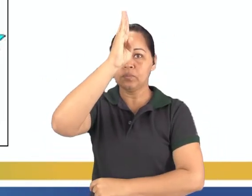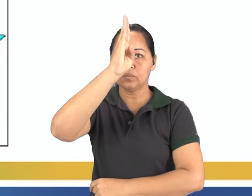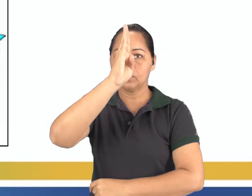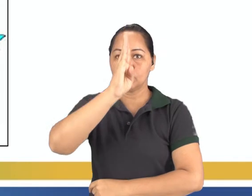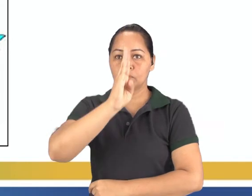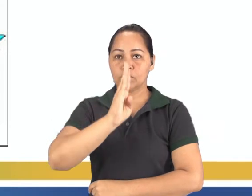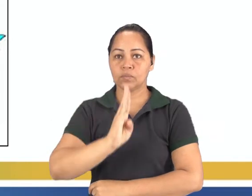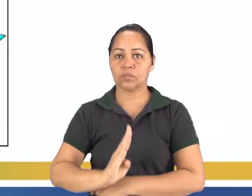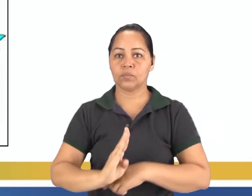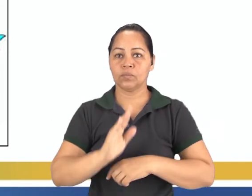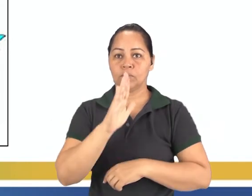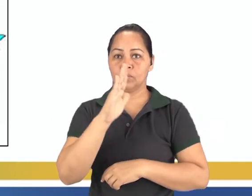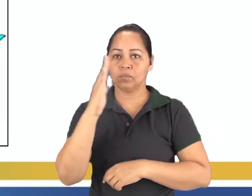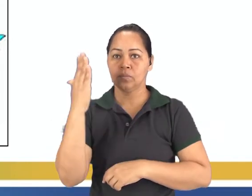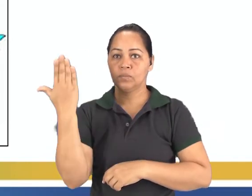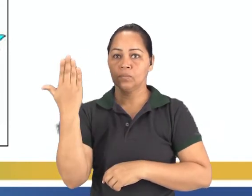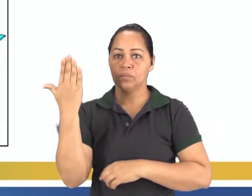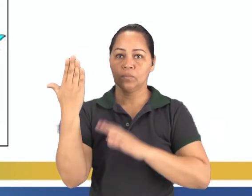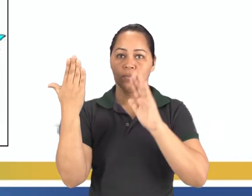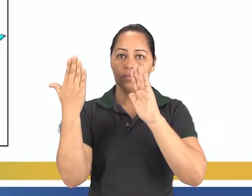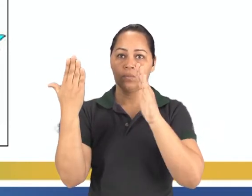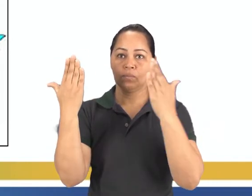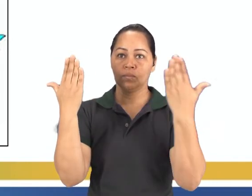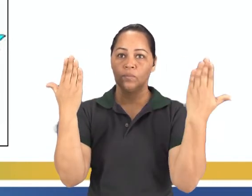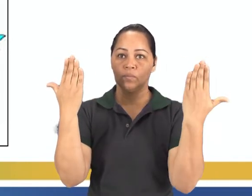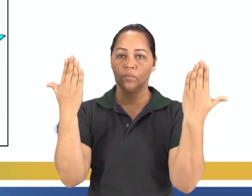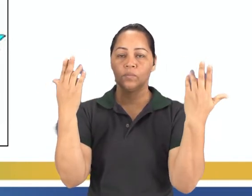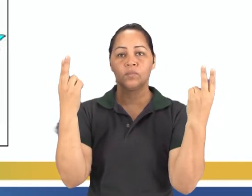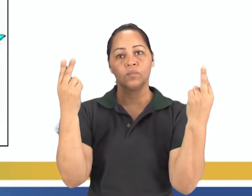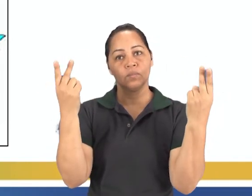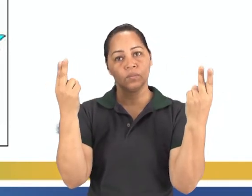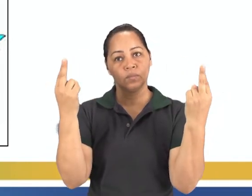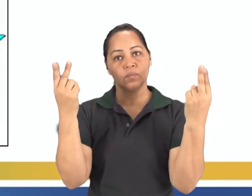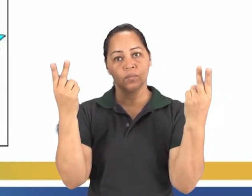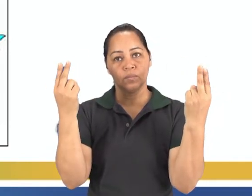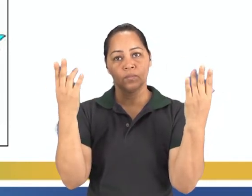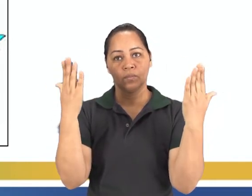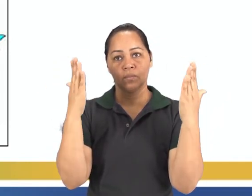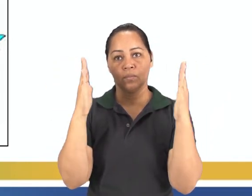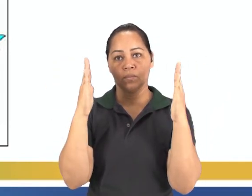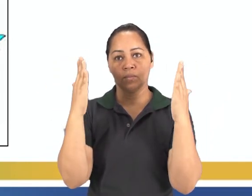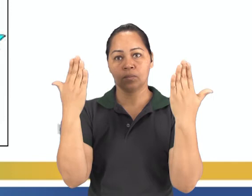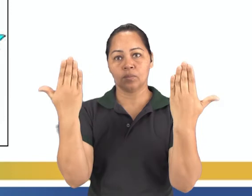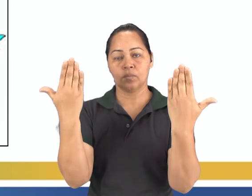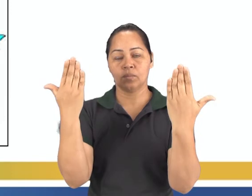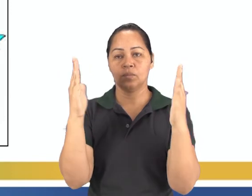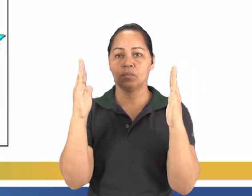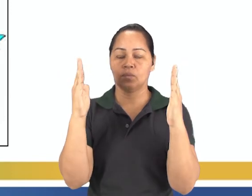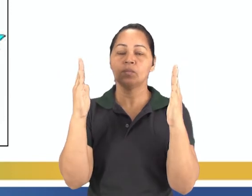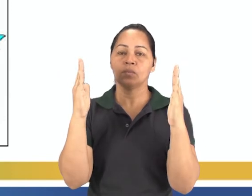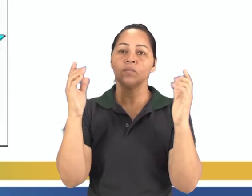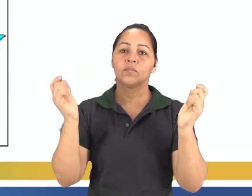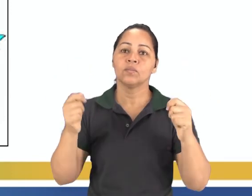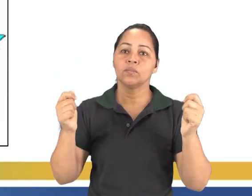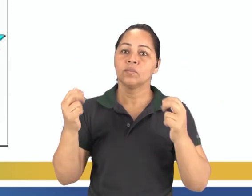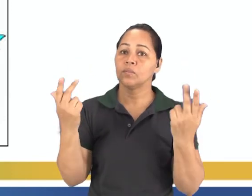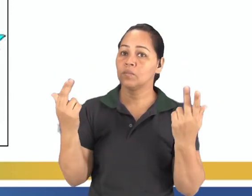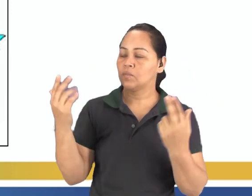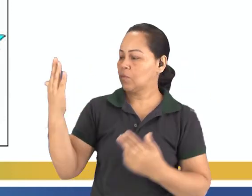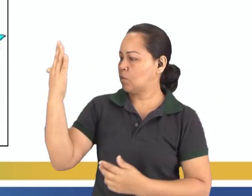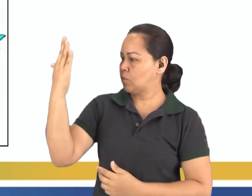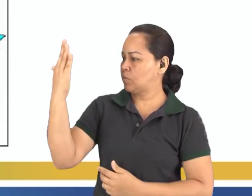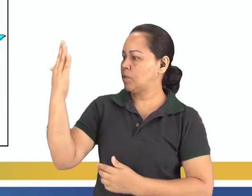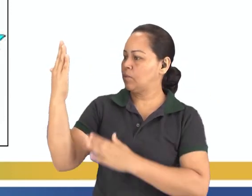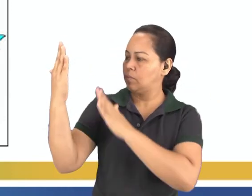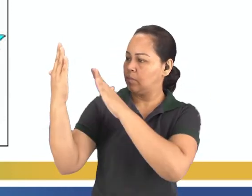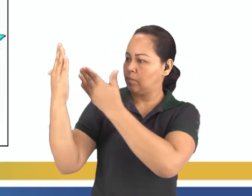Mostrando aí que a imagem é refletida como se fosse um espelho, né? E nós temos o eixo vertical aí mostrando que